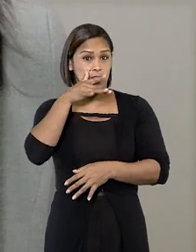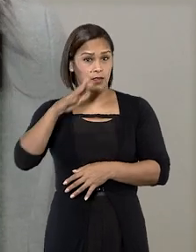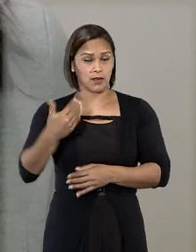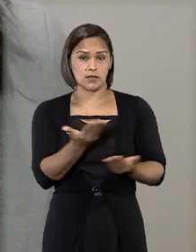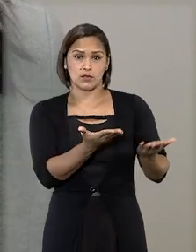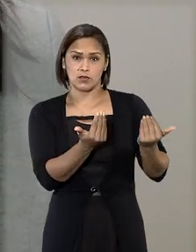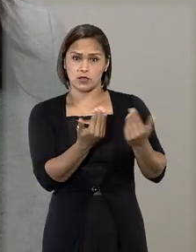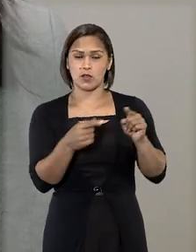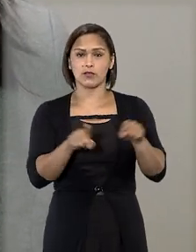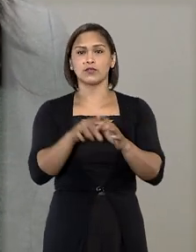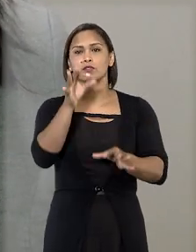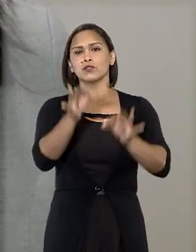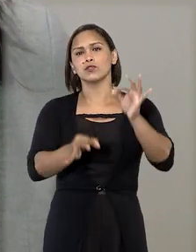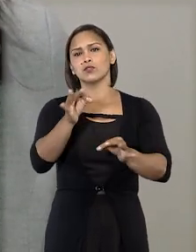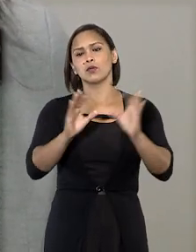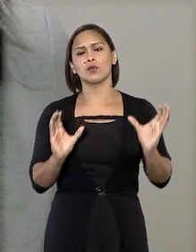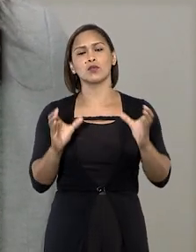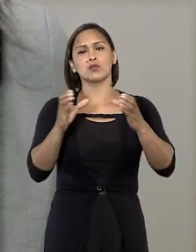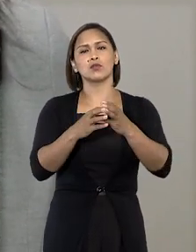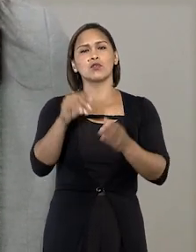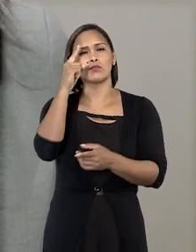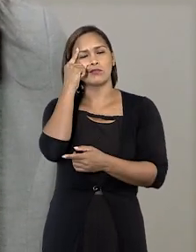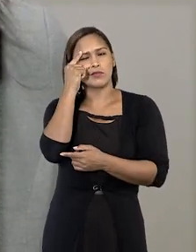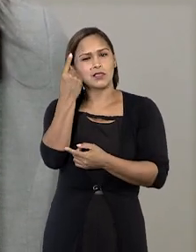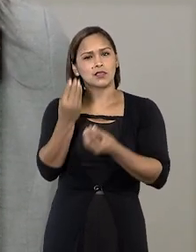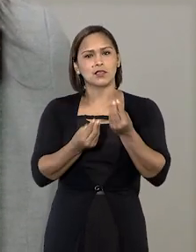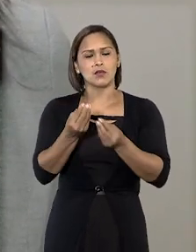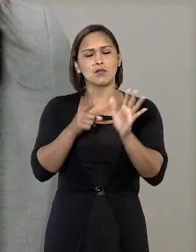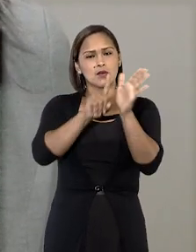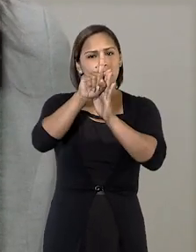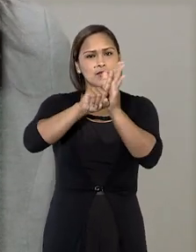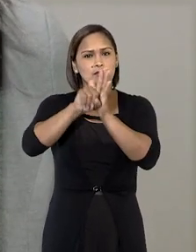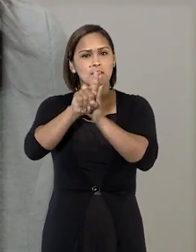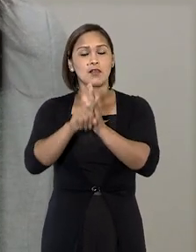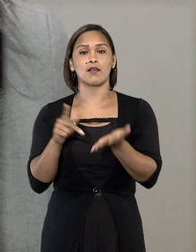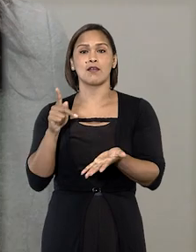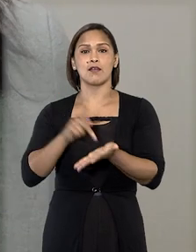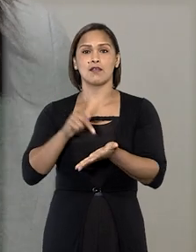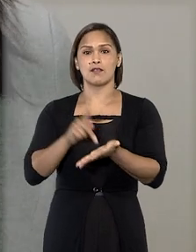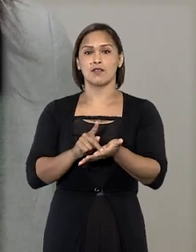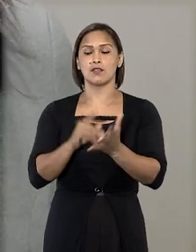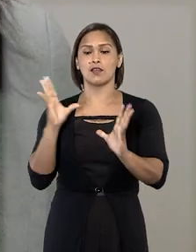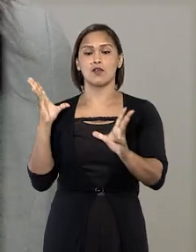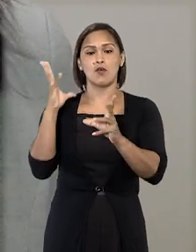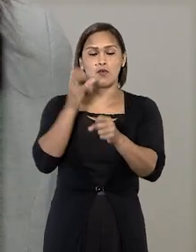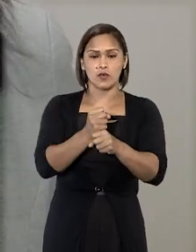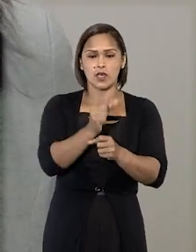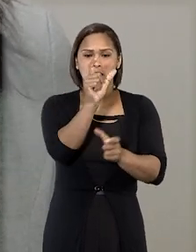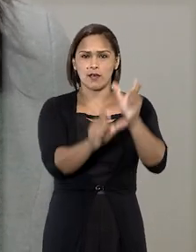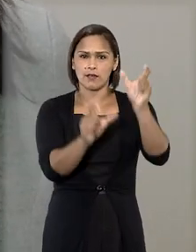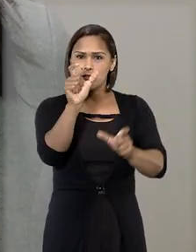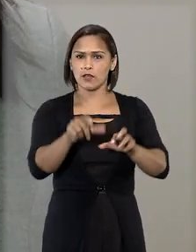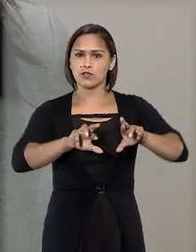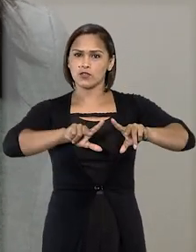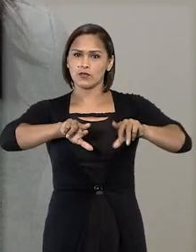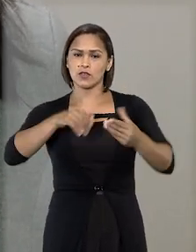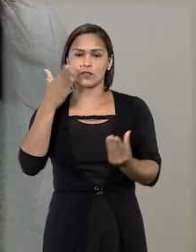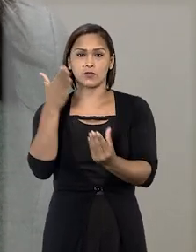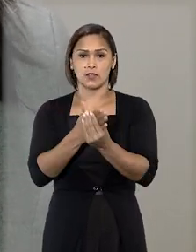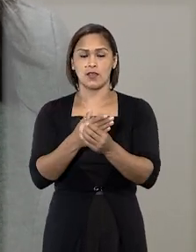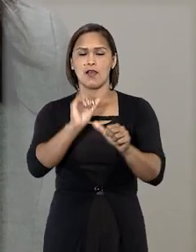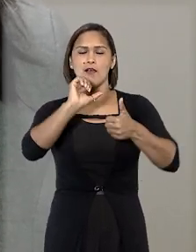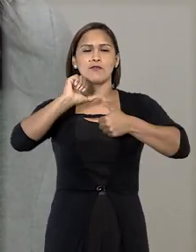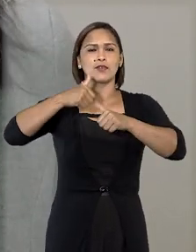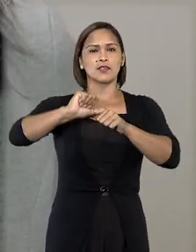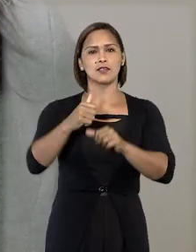adolescente. No julgamento, o colegiado considerou que deve ser analisada a realidade concreta de cada situação, avaliando se há,